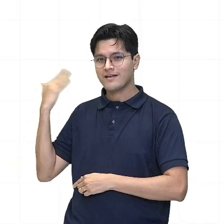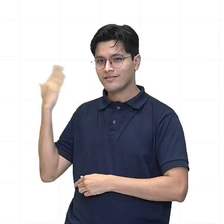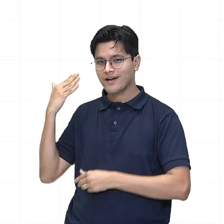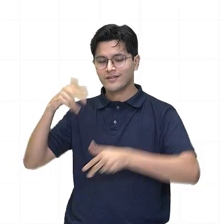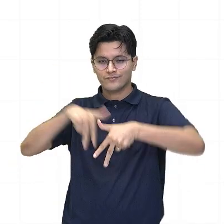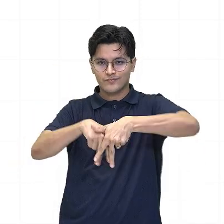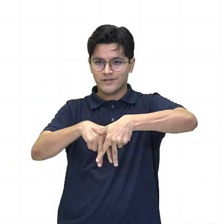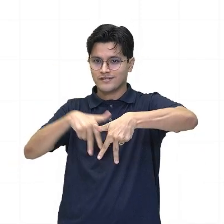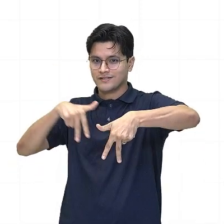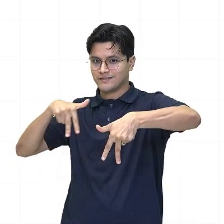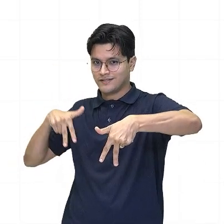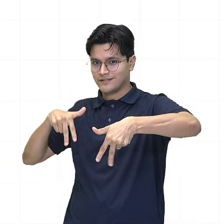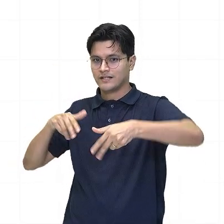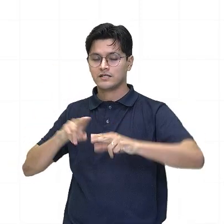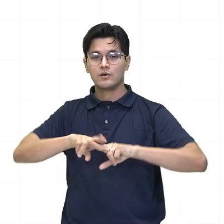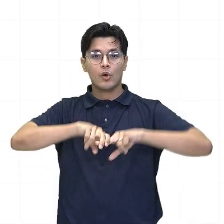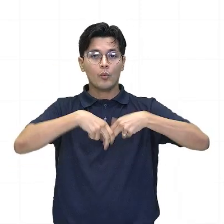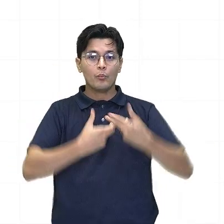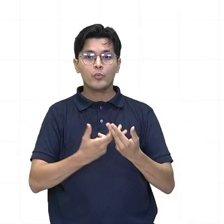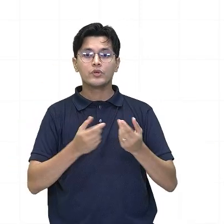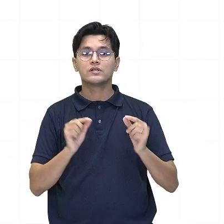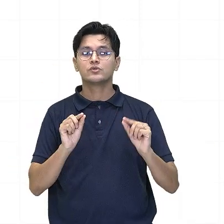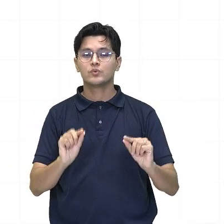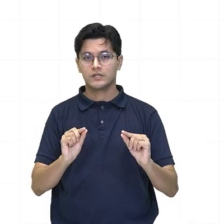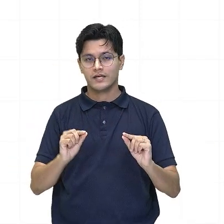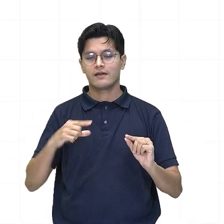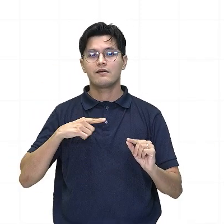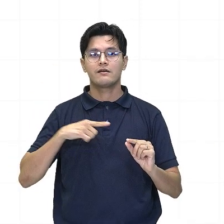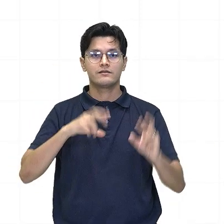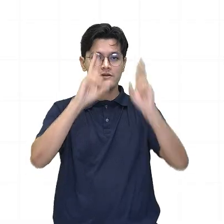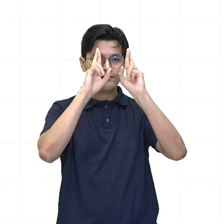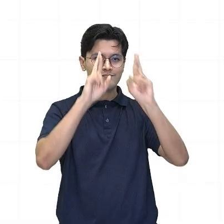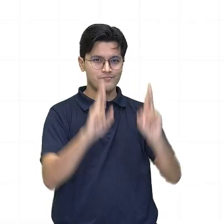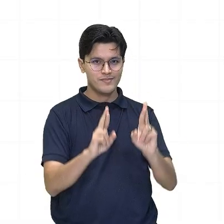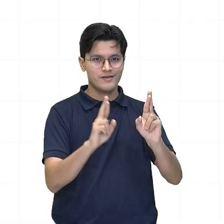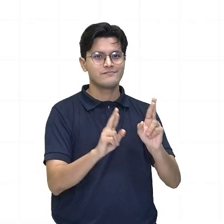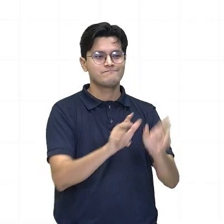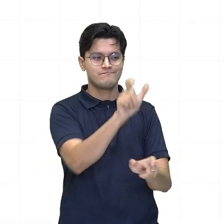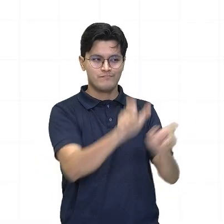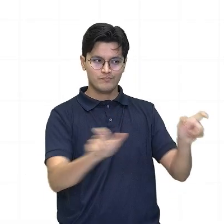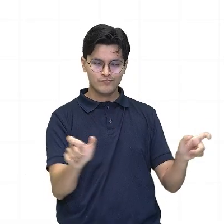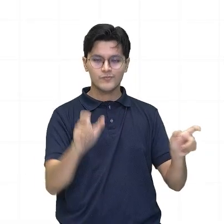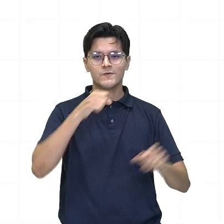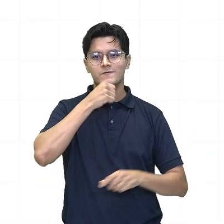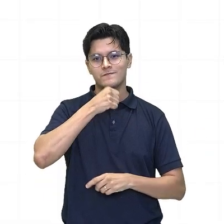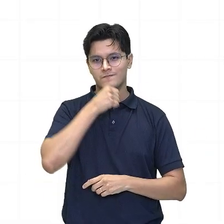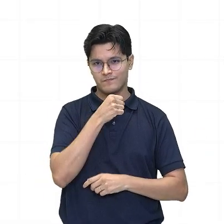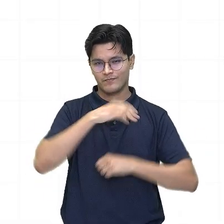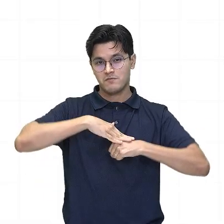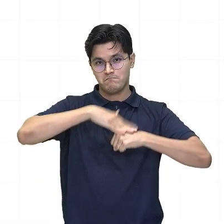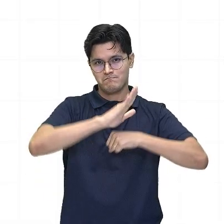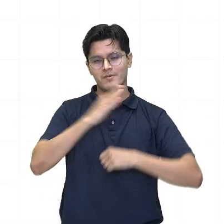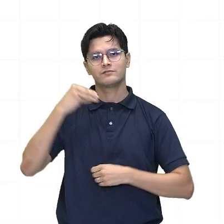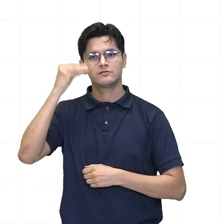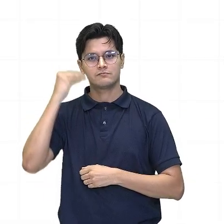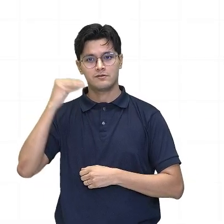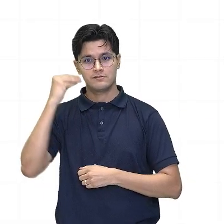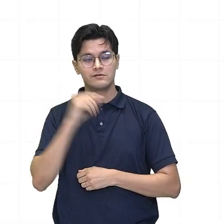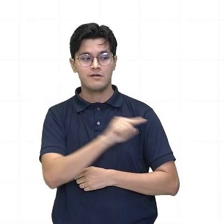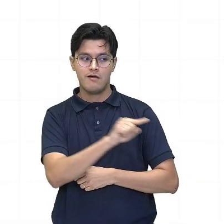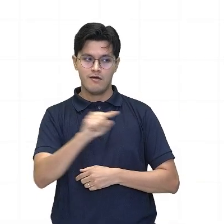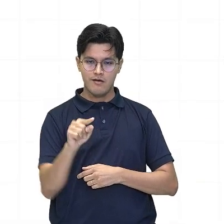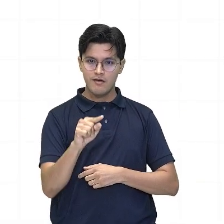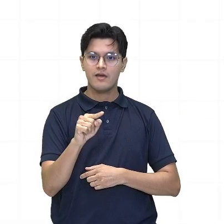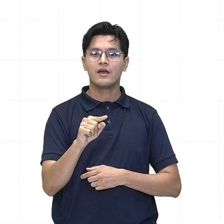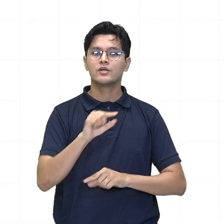isso, nós vimos o primeiro ponto, o respeito às pessoas mais velhas. Porque são elas que guardam essa